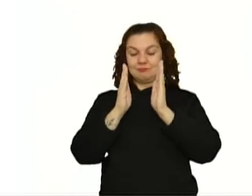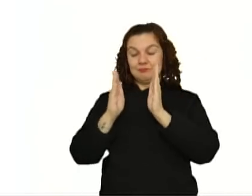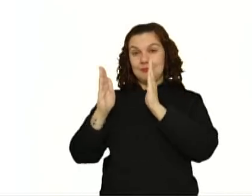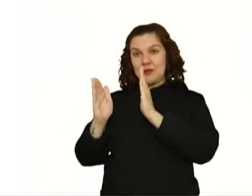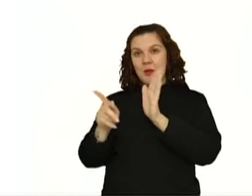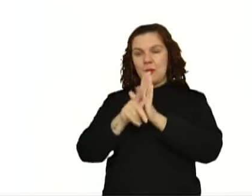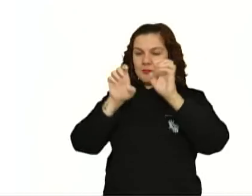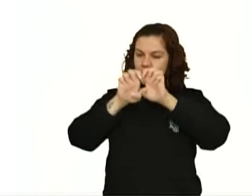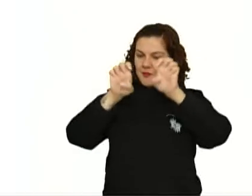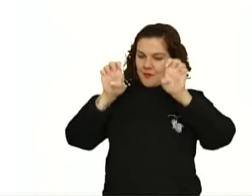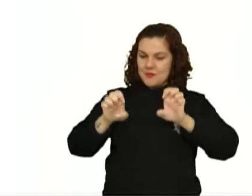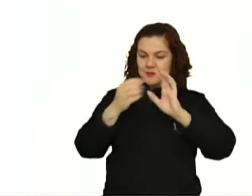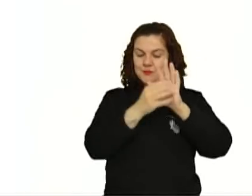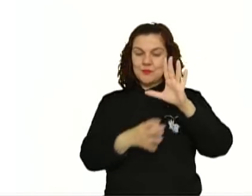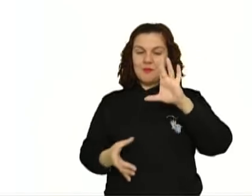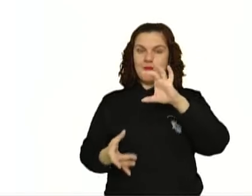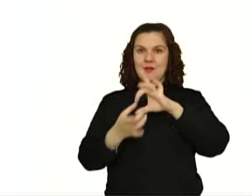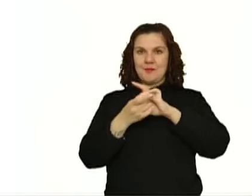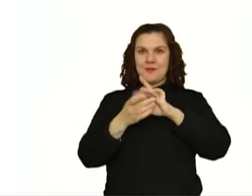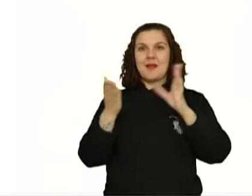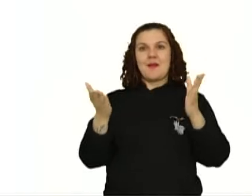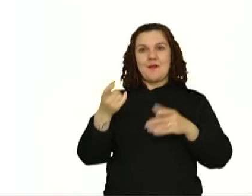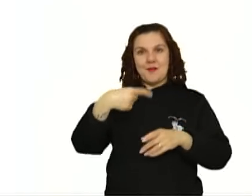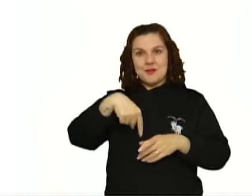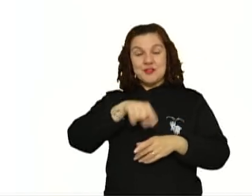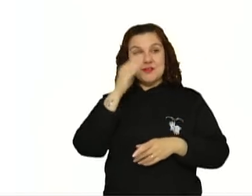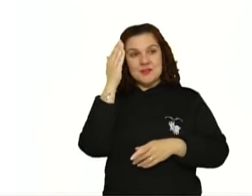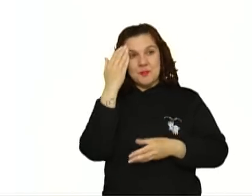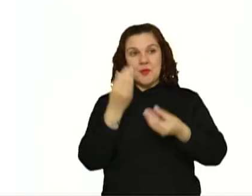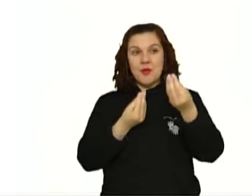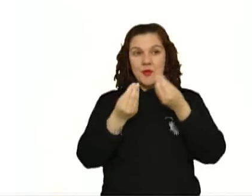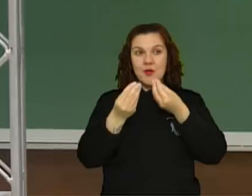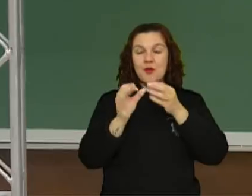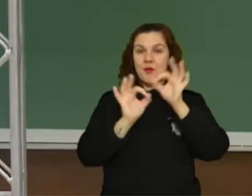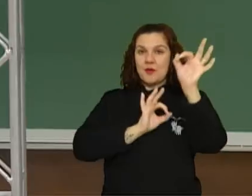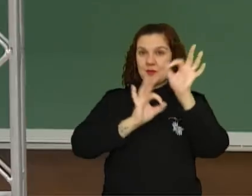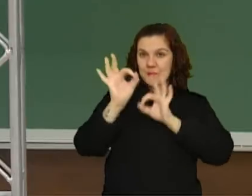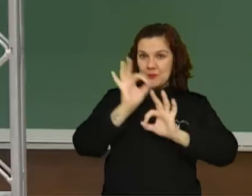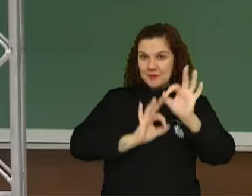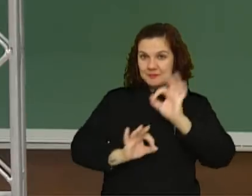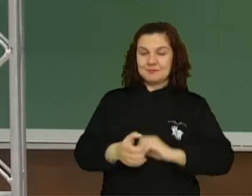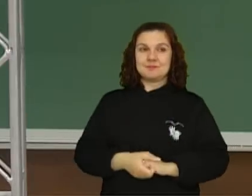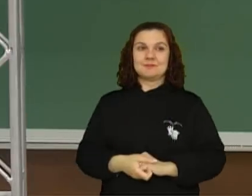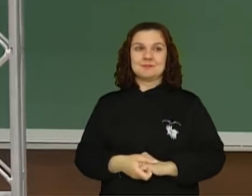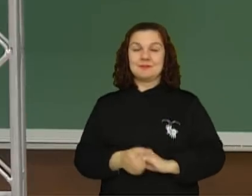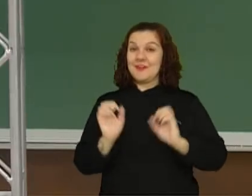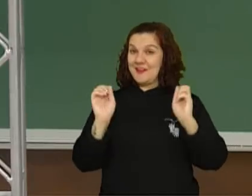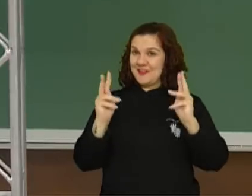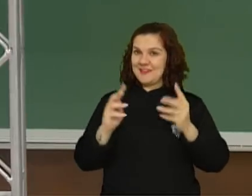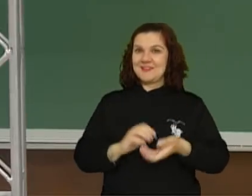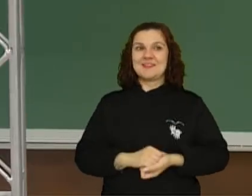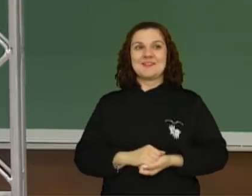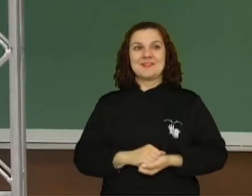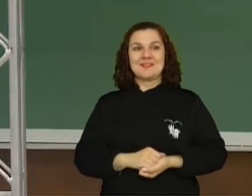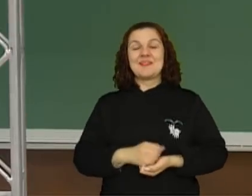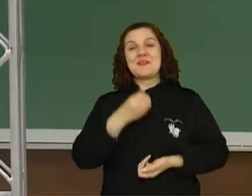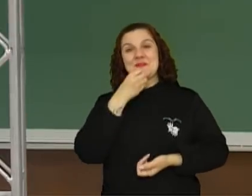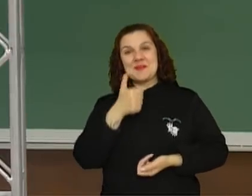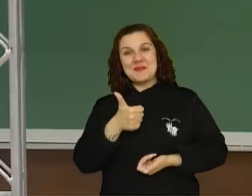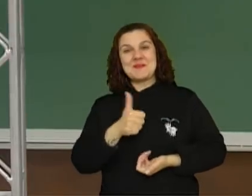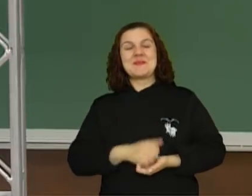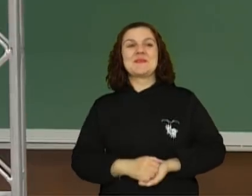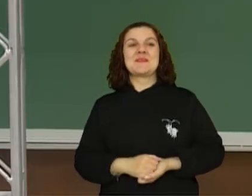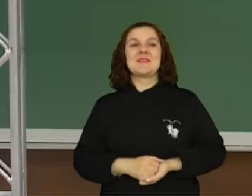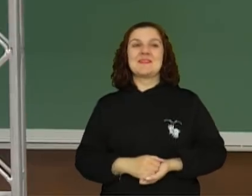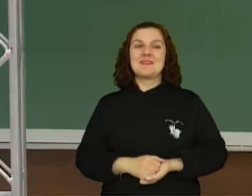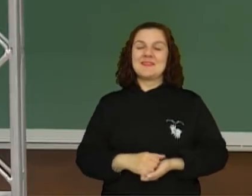suas estruturas composicionais. Já sabemos como ela é constituída, ok? Muito bem,